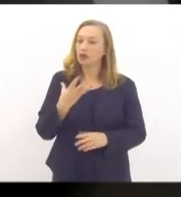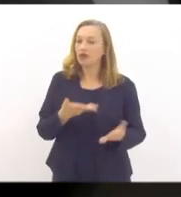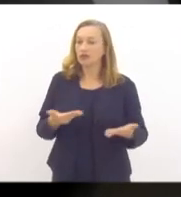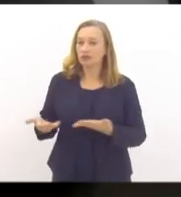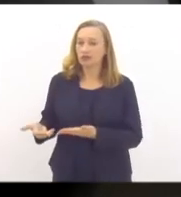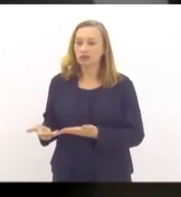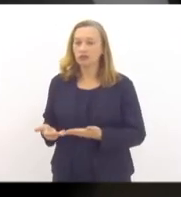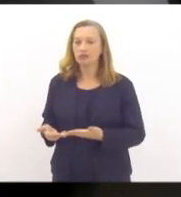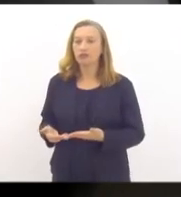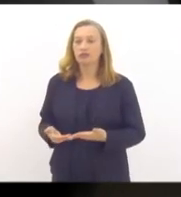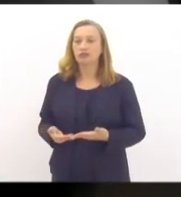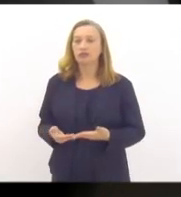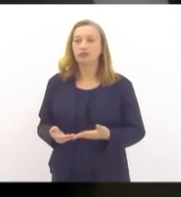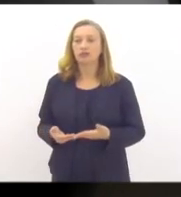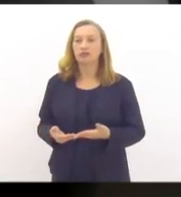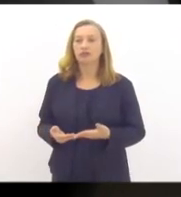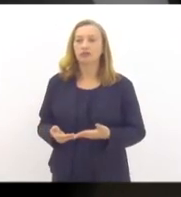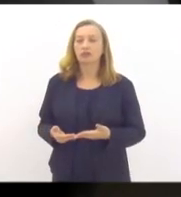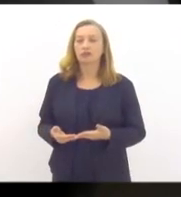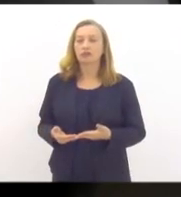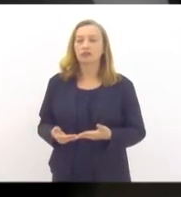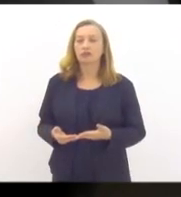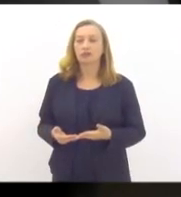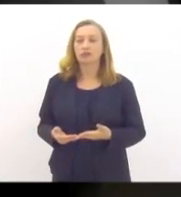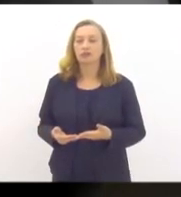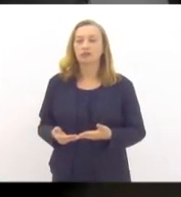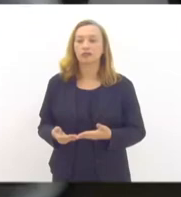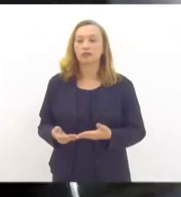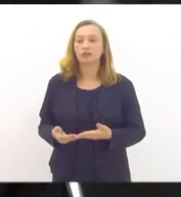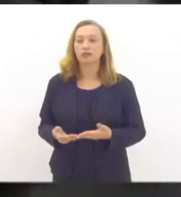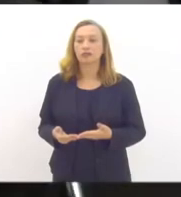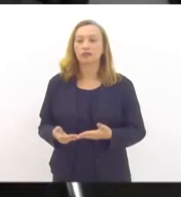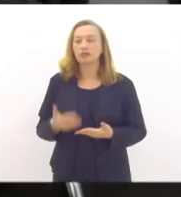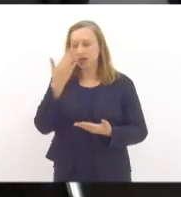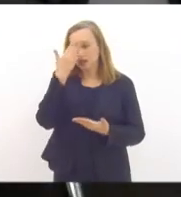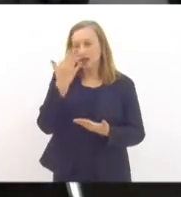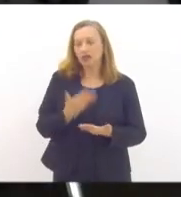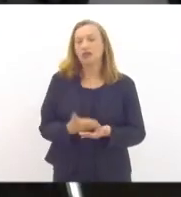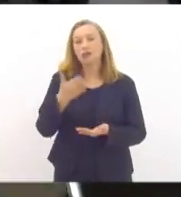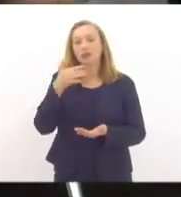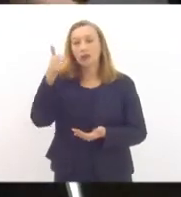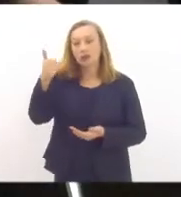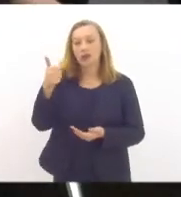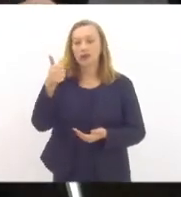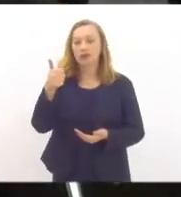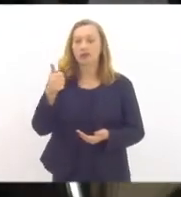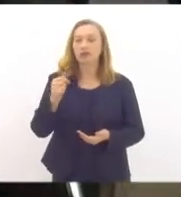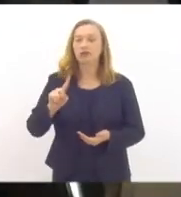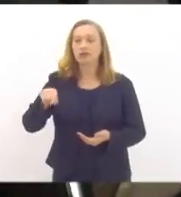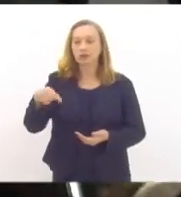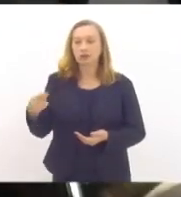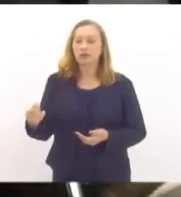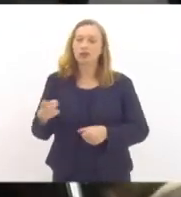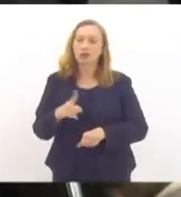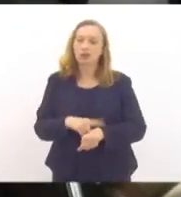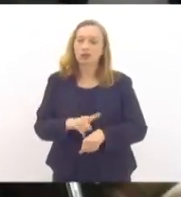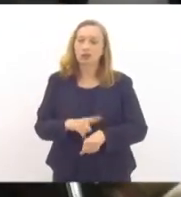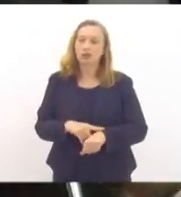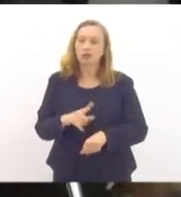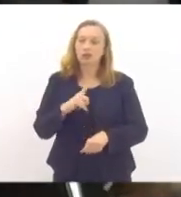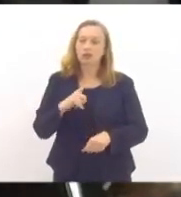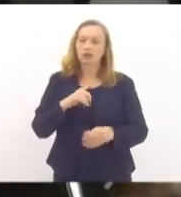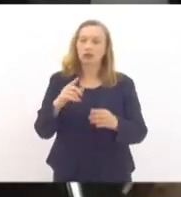bem-vindas. Que isso seja, por isso, acreditamos que a melhor alternativa é, num próximo processo, que haja